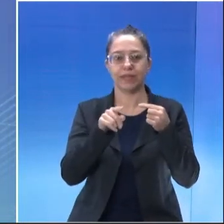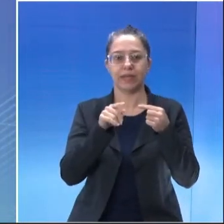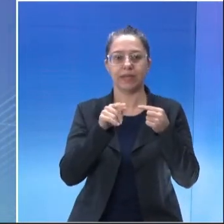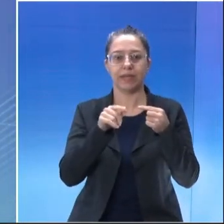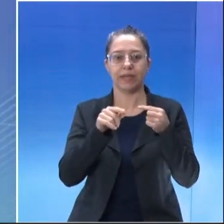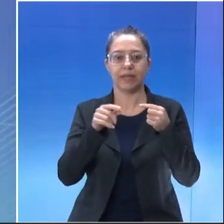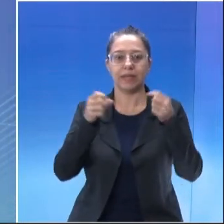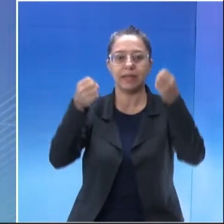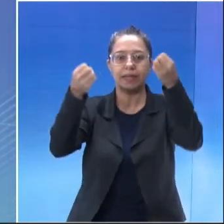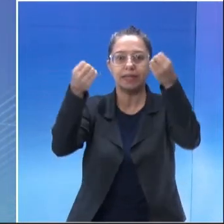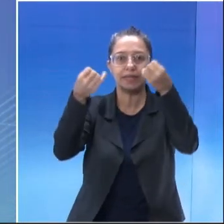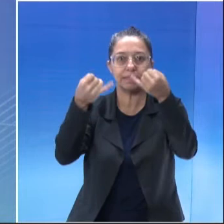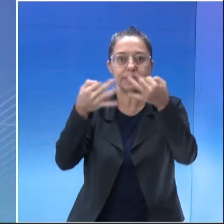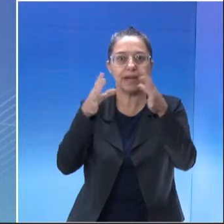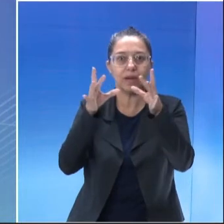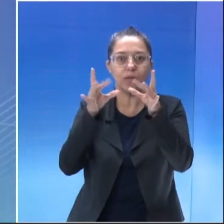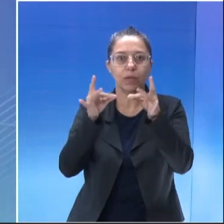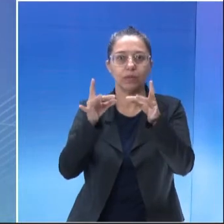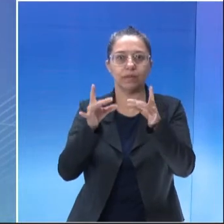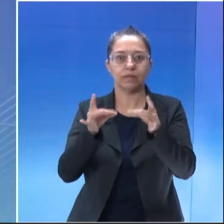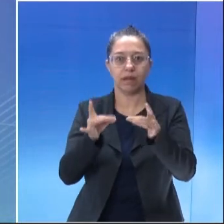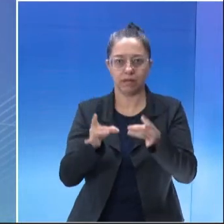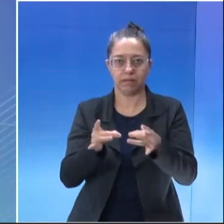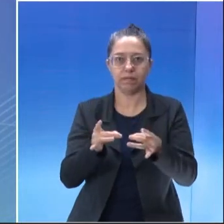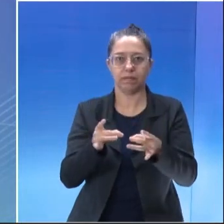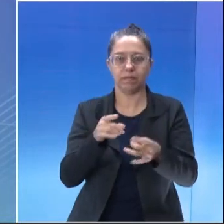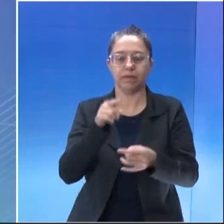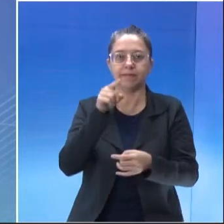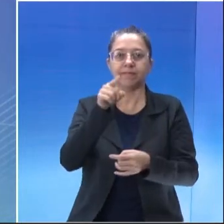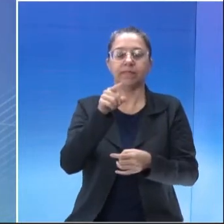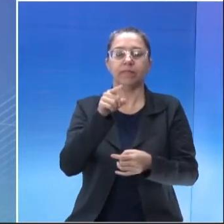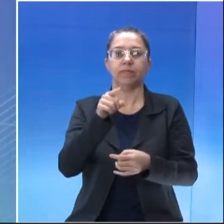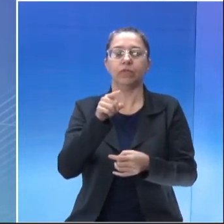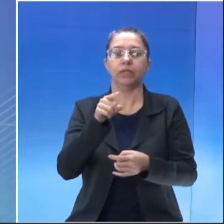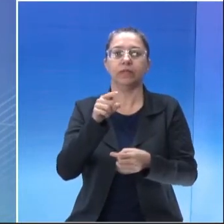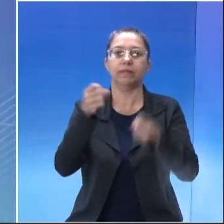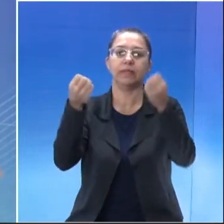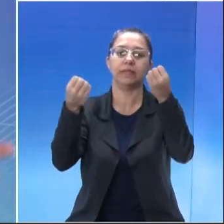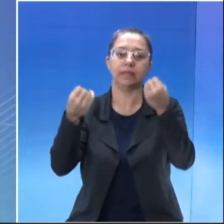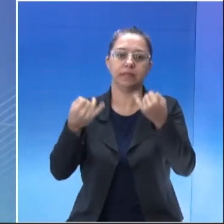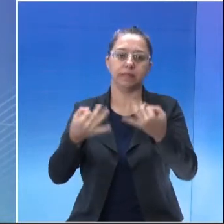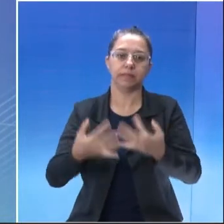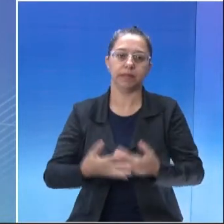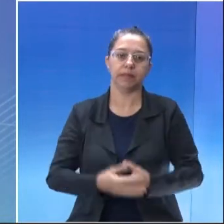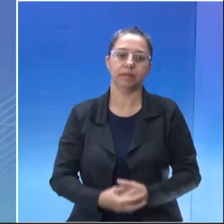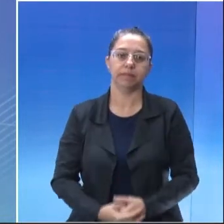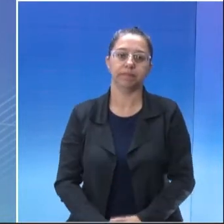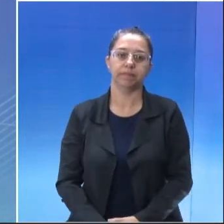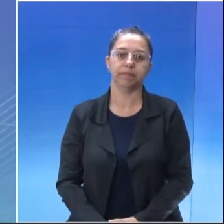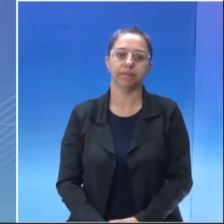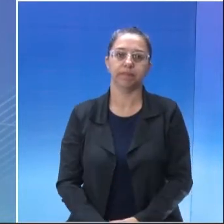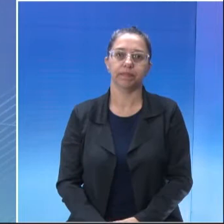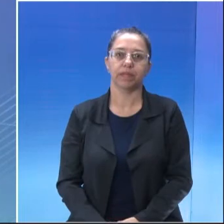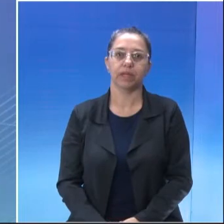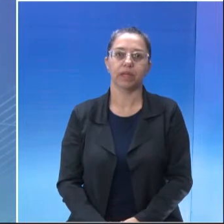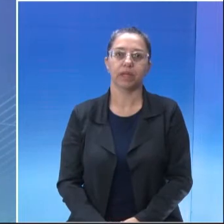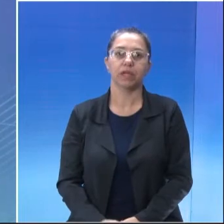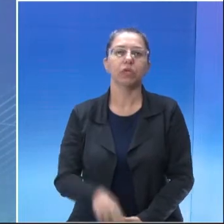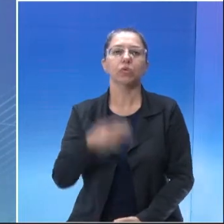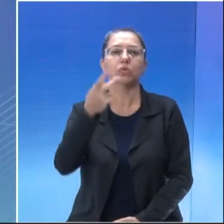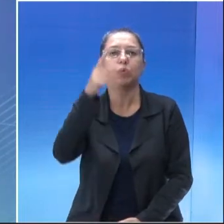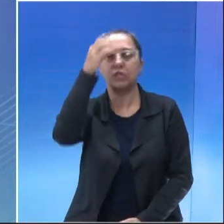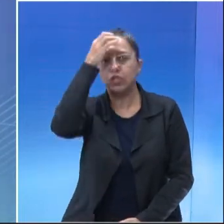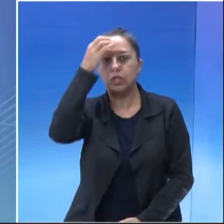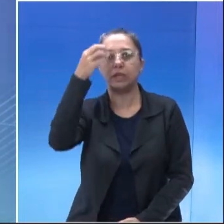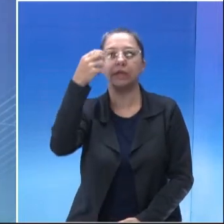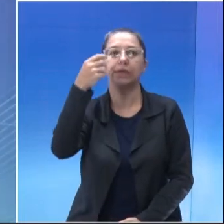Explicar algo, né? Você não vai explicar lá o caso da sua tia, do seu tio. Não, você vai explicar algo